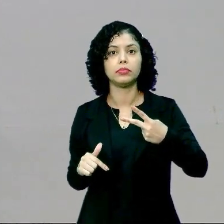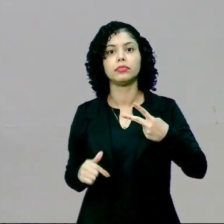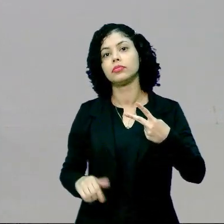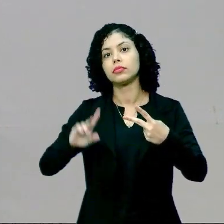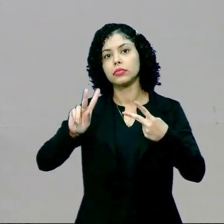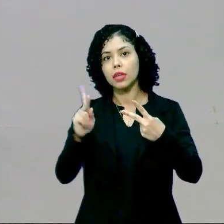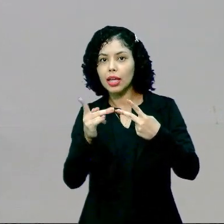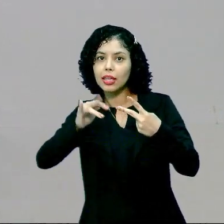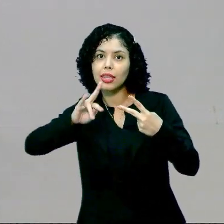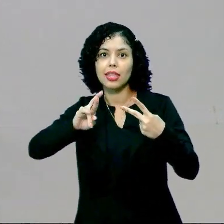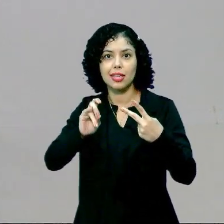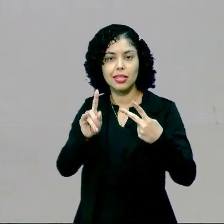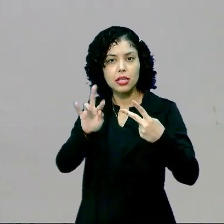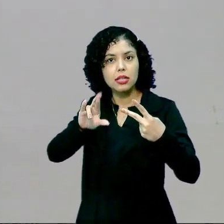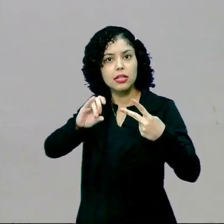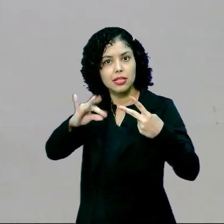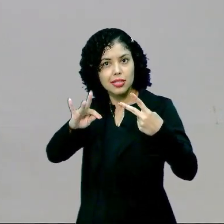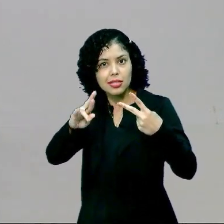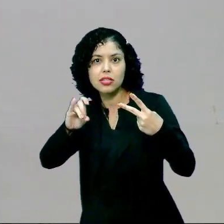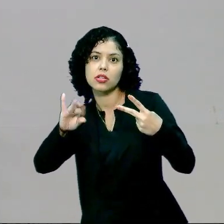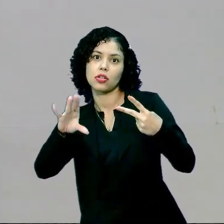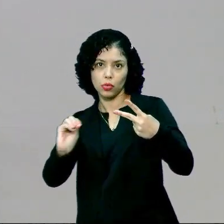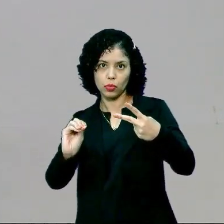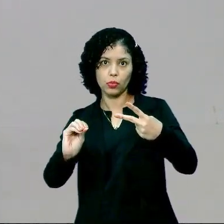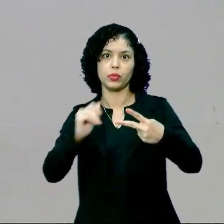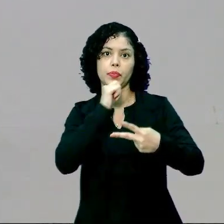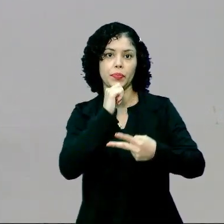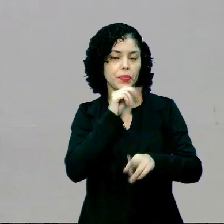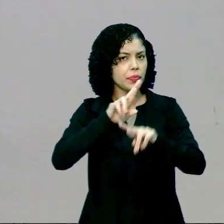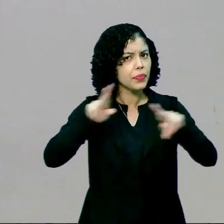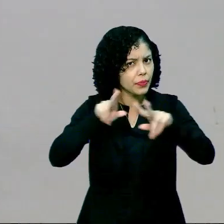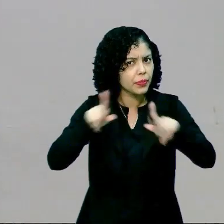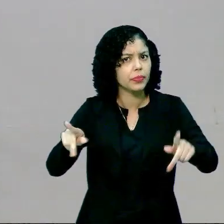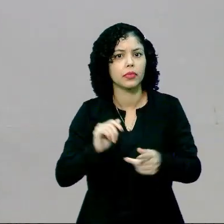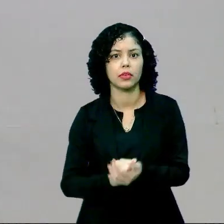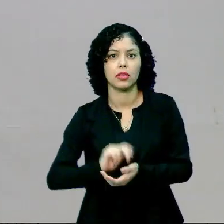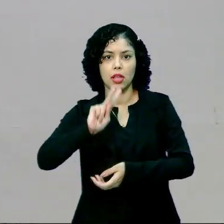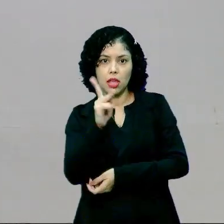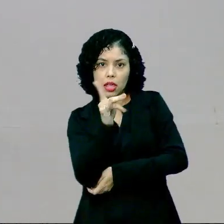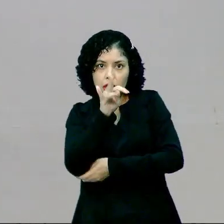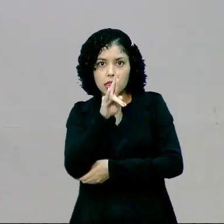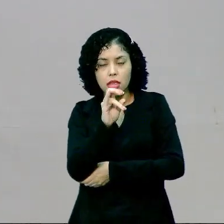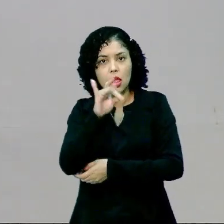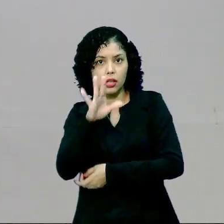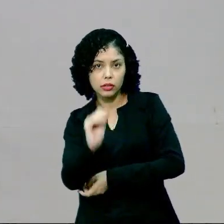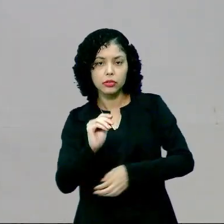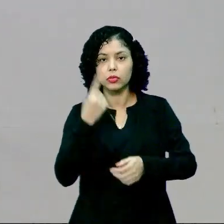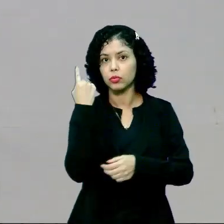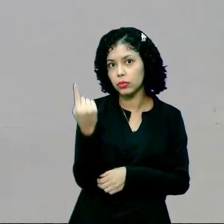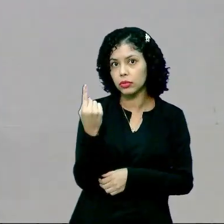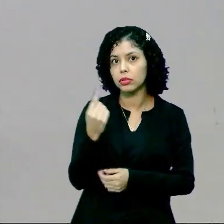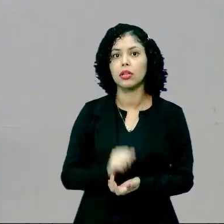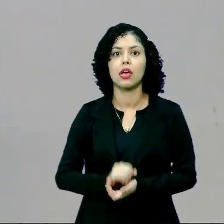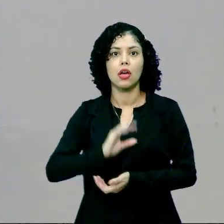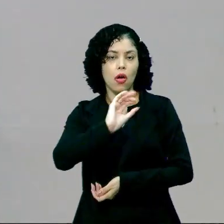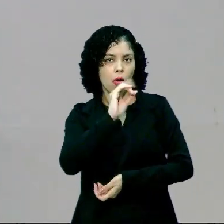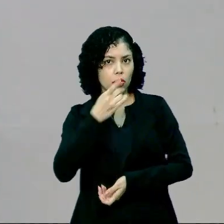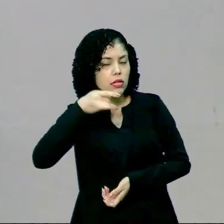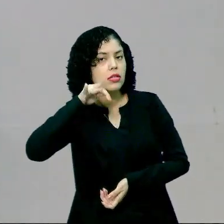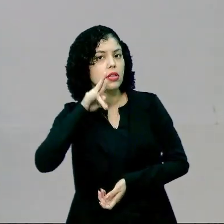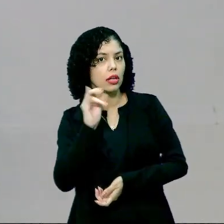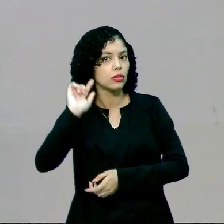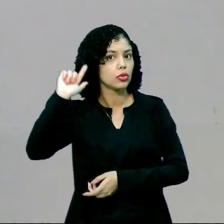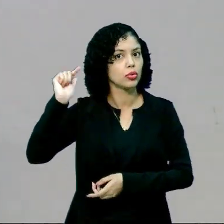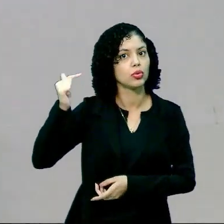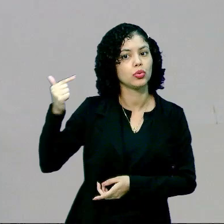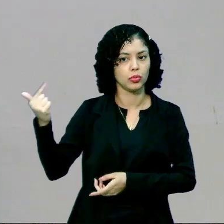de hidrato a maneira de nomear difere um pouquinho e traz nós vamos nomear de uma forma e oxiácido de